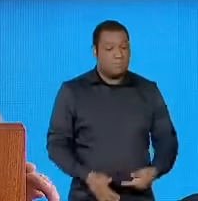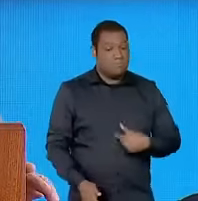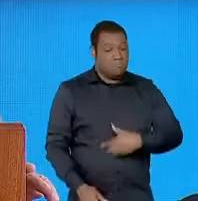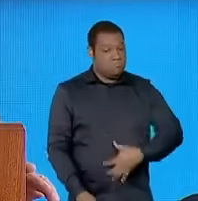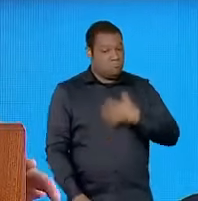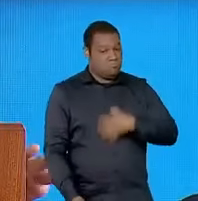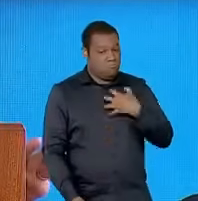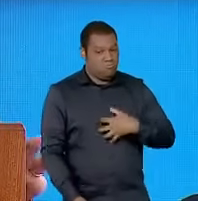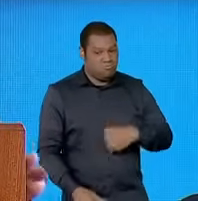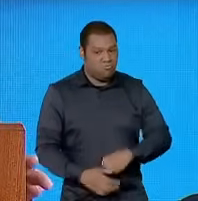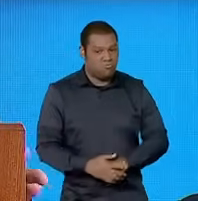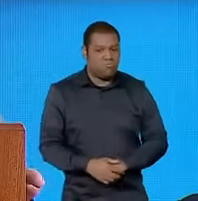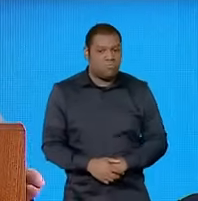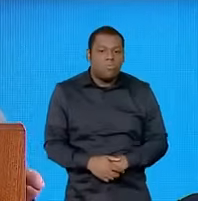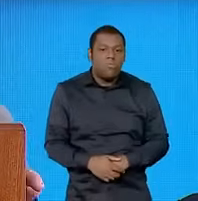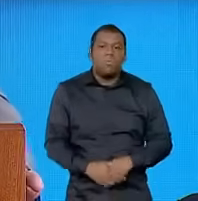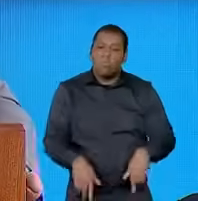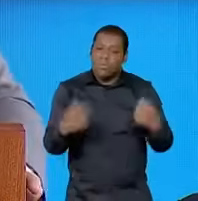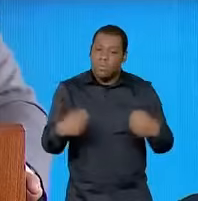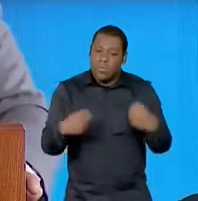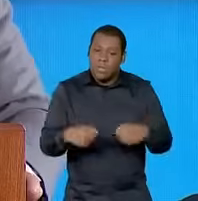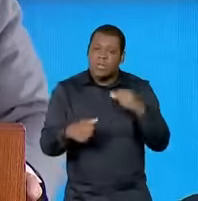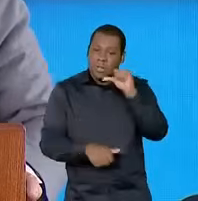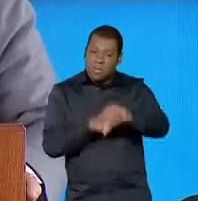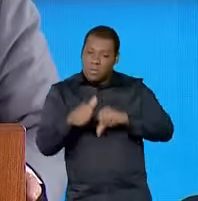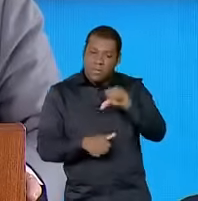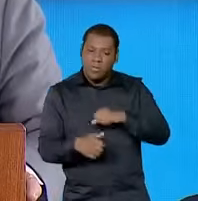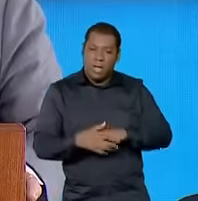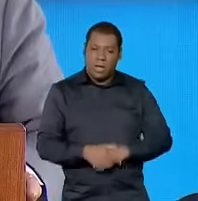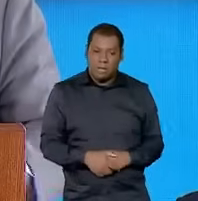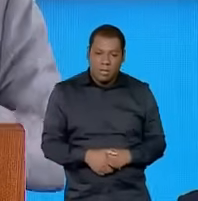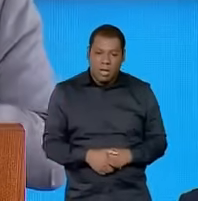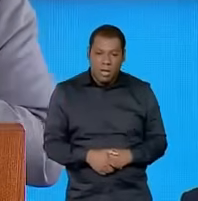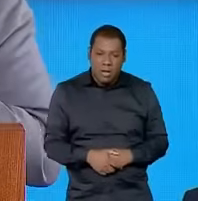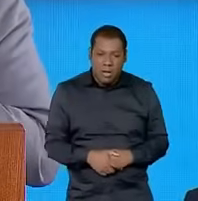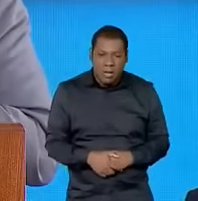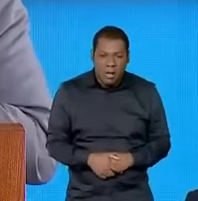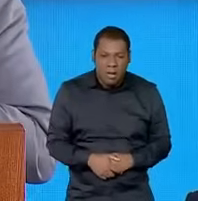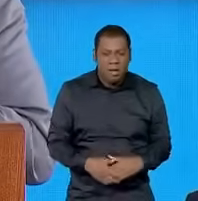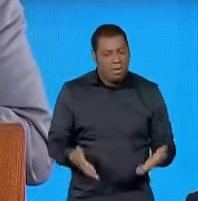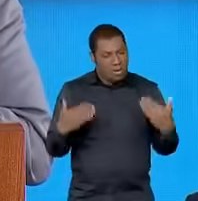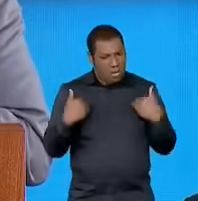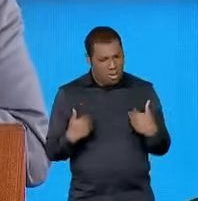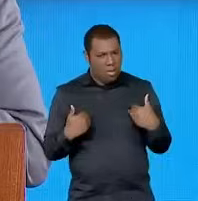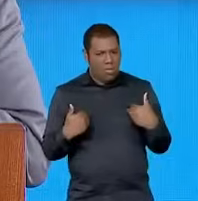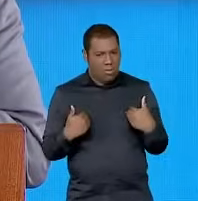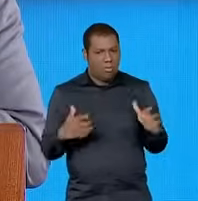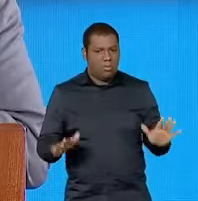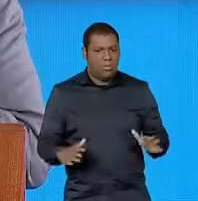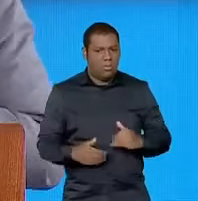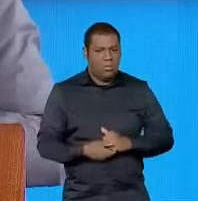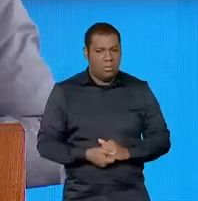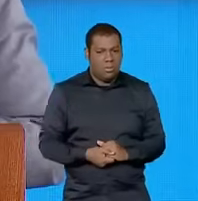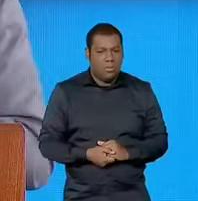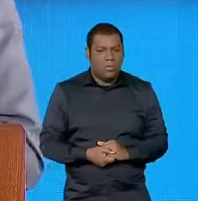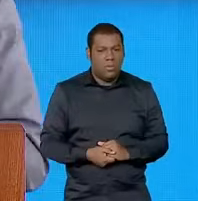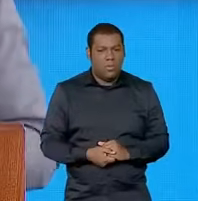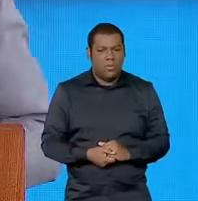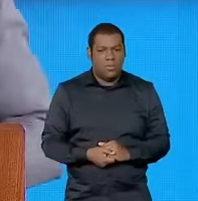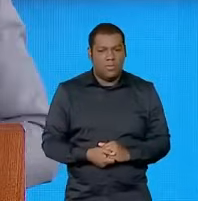muito revoltado, porque eu falei, nós temos que melhorar esse negócio das casas. E eu, companheiros,